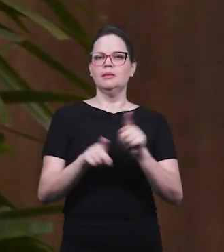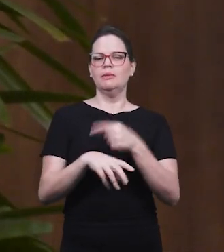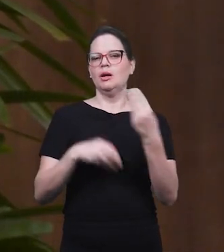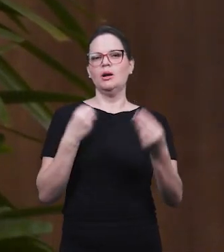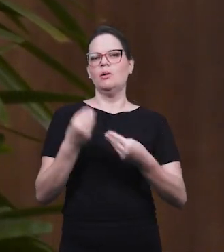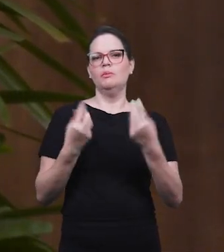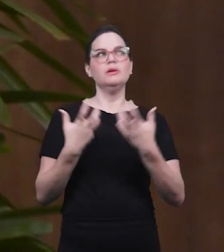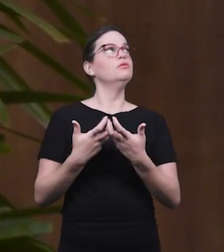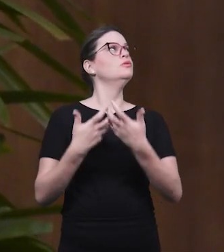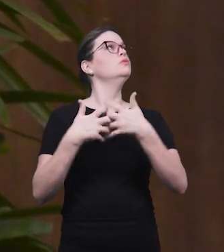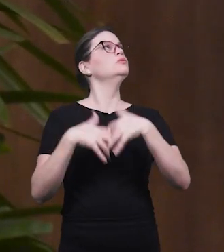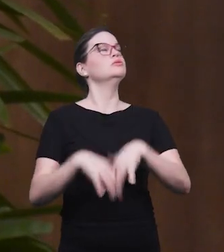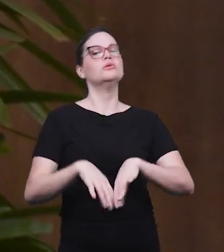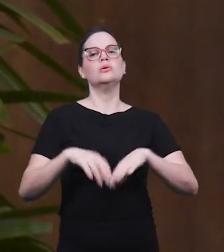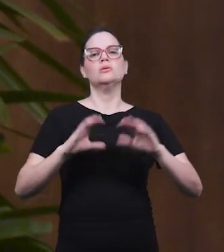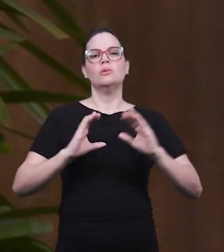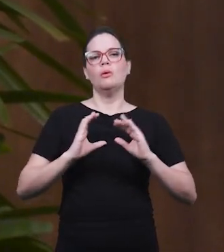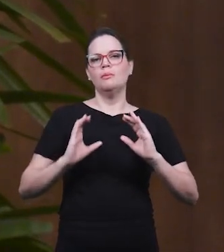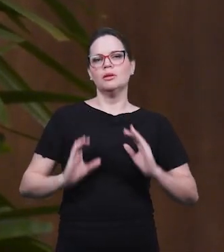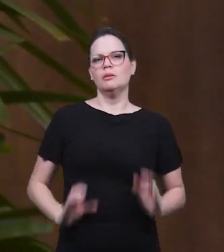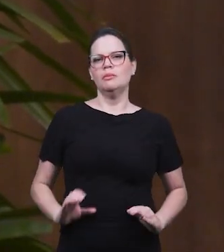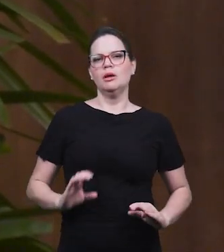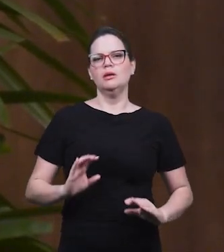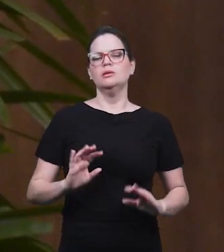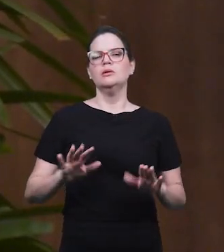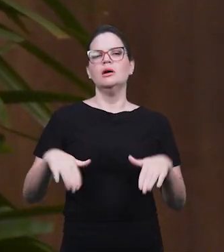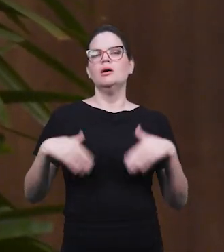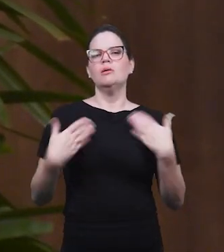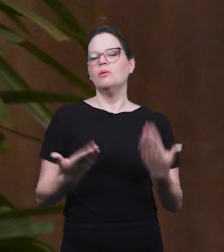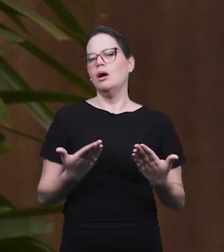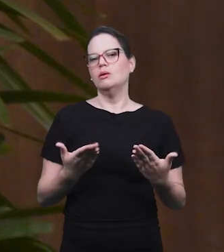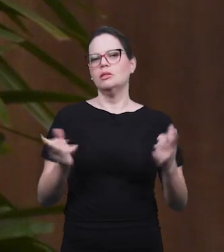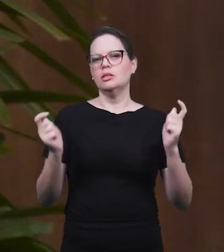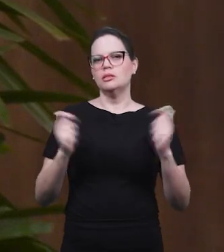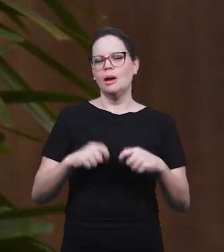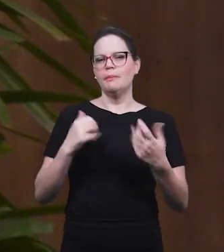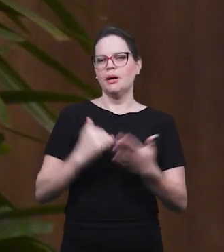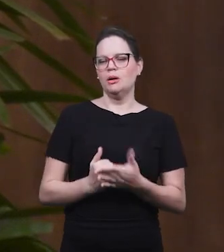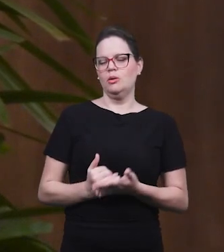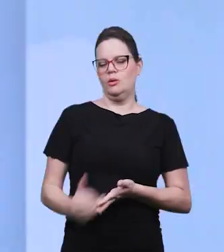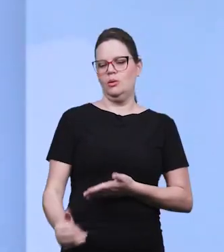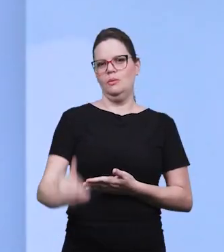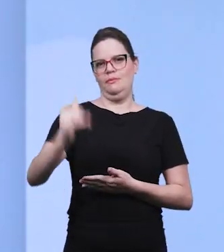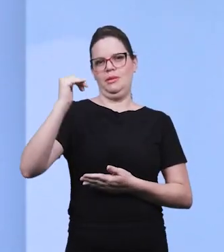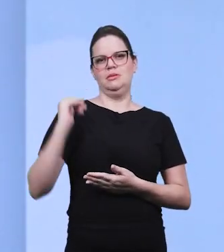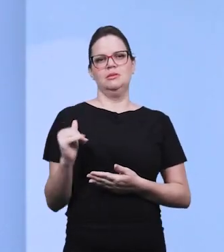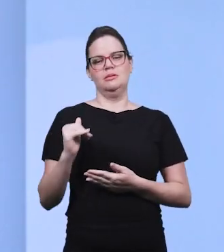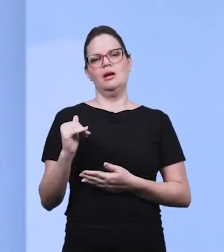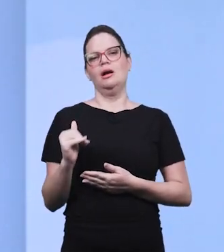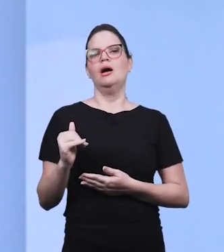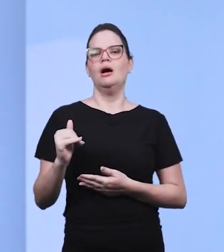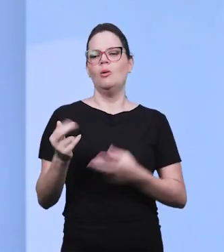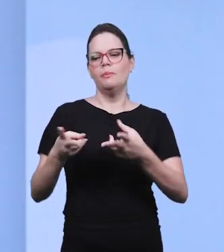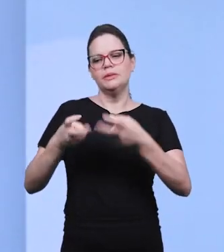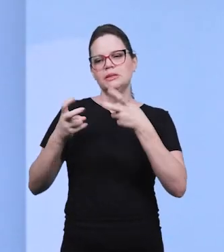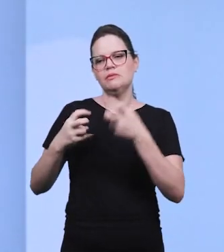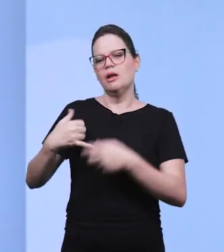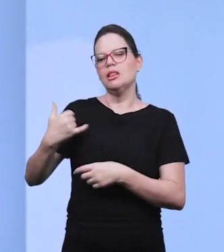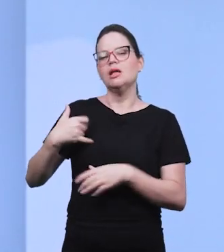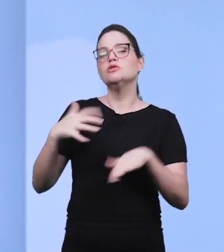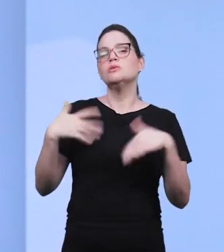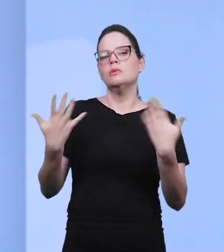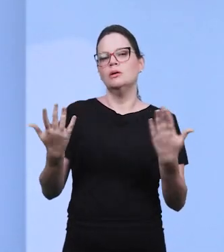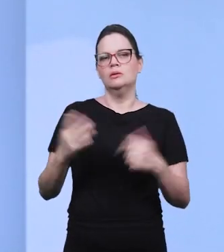é mais ou menos a partir de que idade da criança? Que já começa a ficar bem evidente? A partir de 1 ano, 2